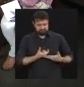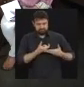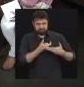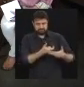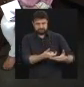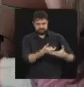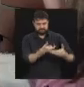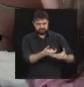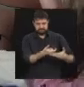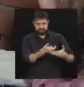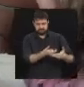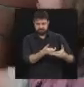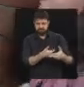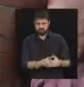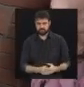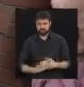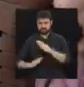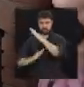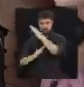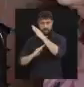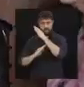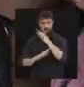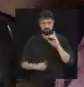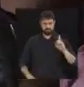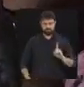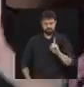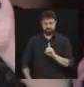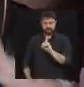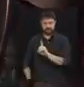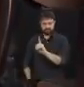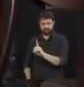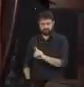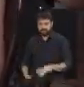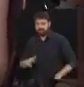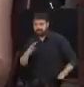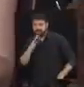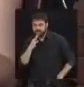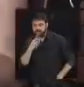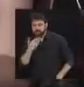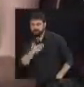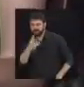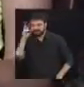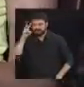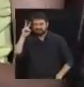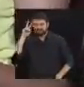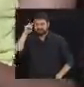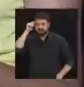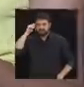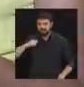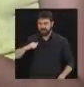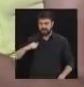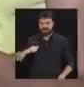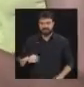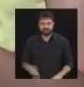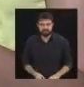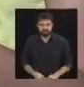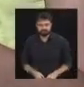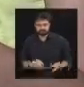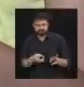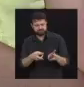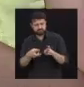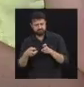a está pegando a medalha dela, ela foi até a Câmara receber. E foi assim que eu conheci sua história, Amanda. Por